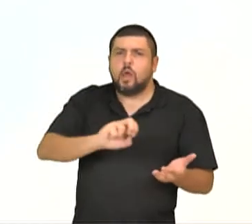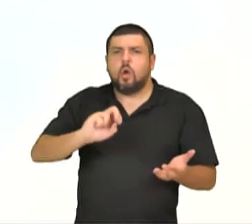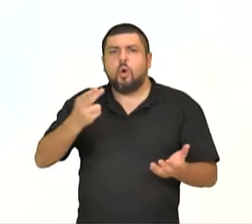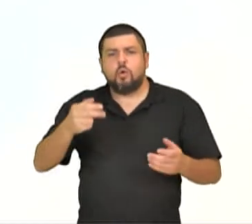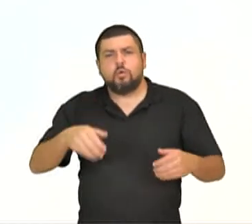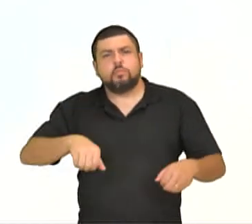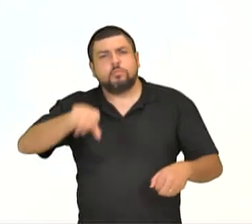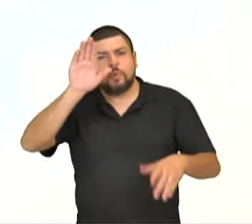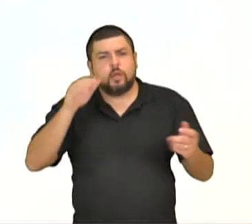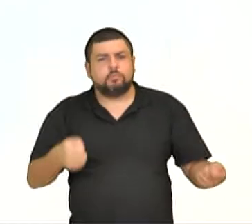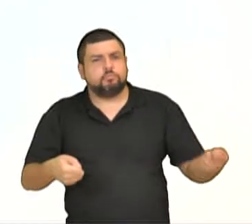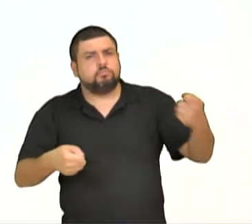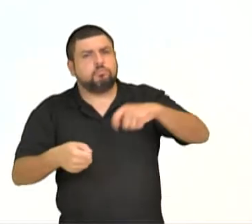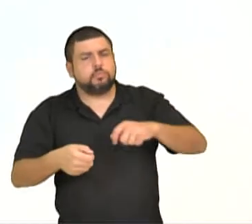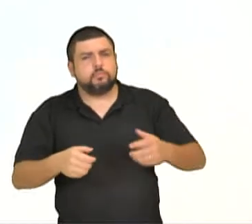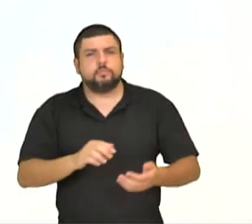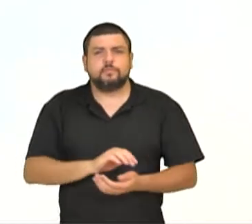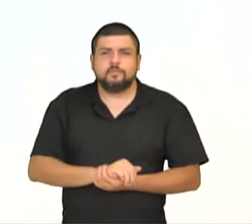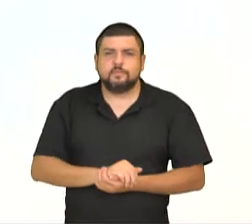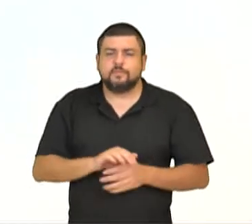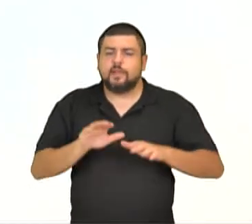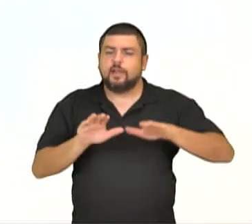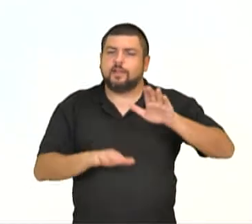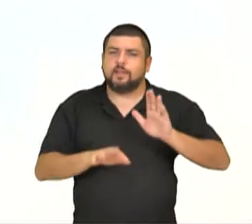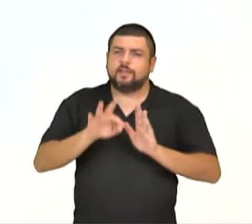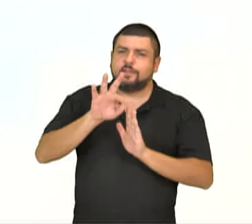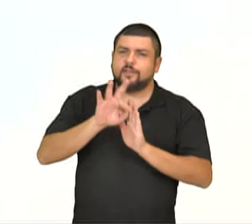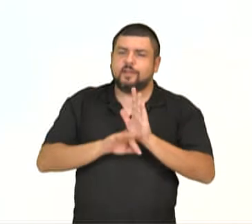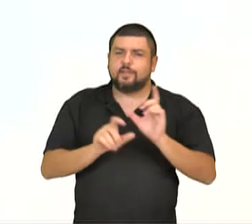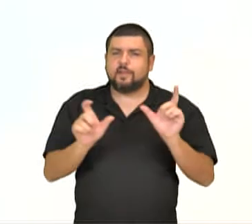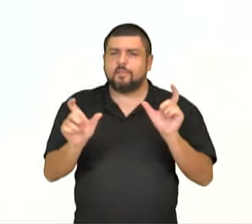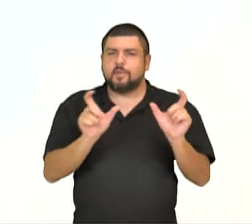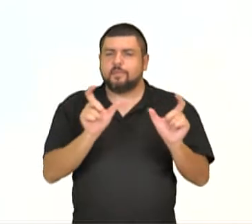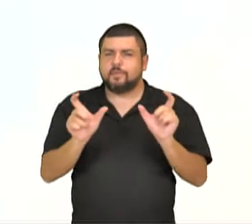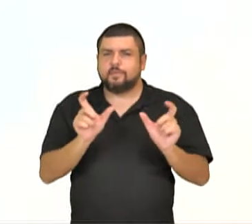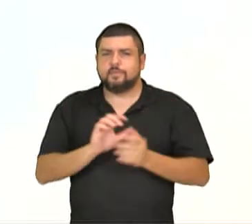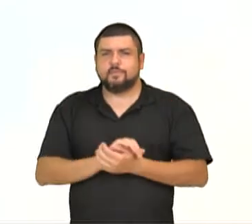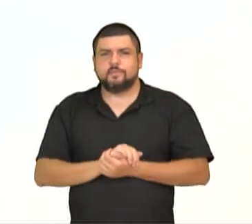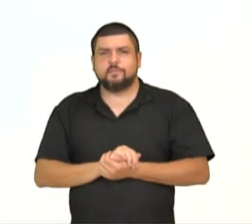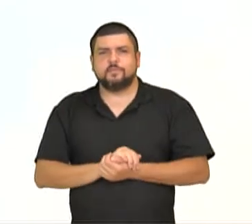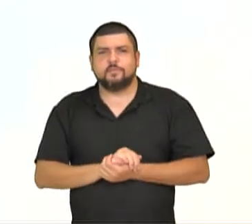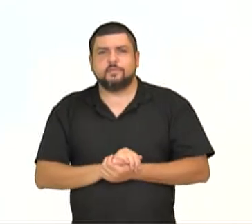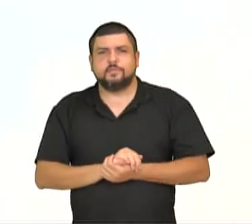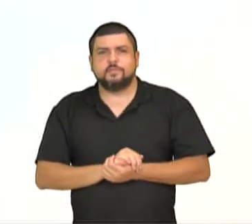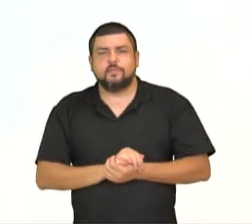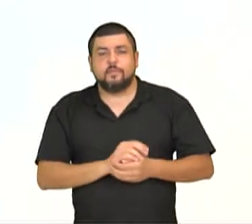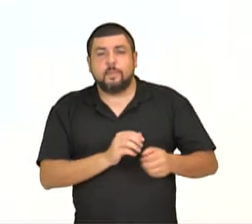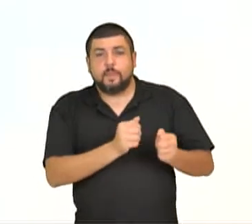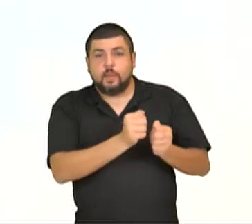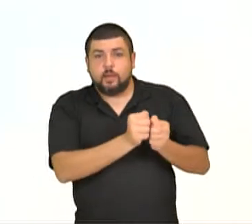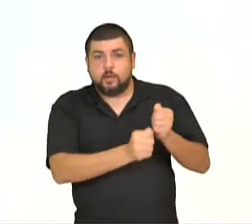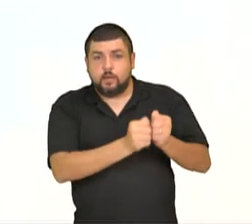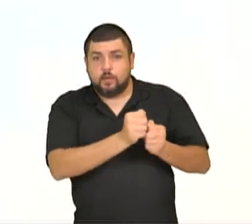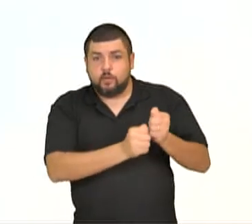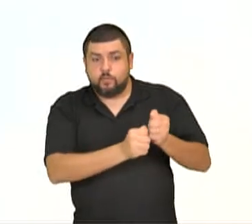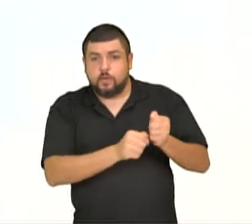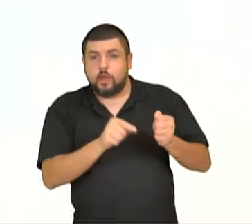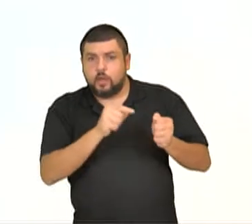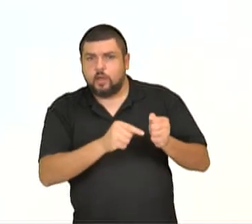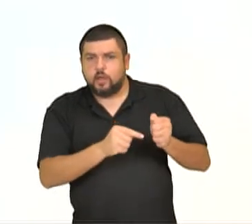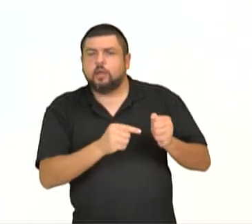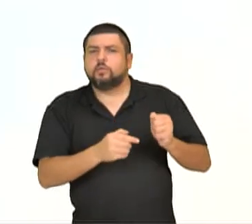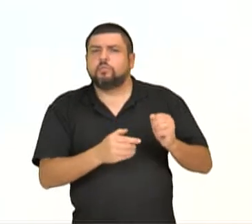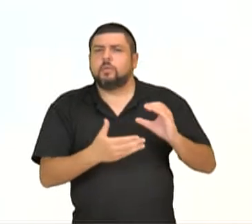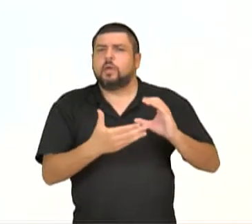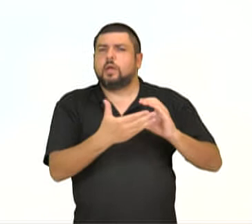que feijão. Interpretação de texto, jogo das palavras. O arroz é uma fonte importante de